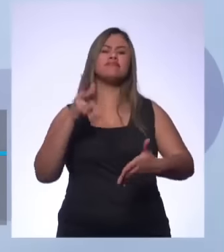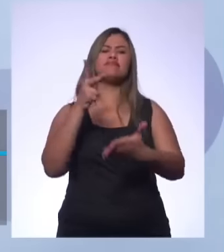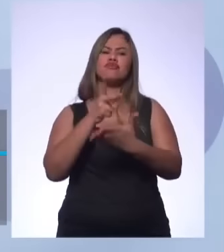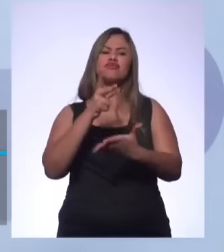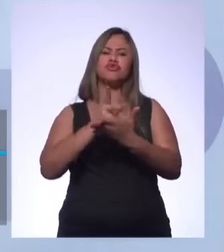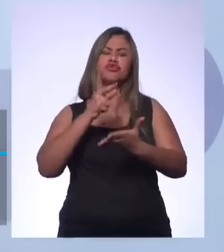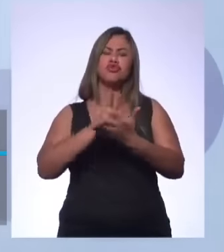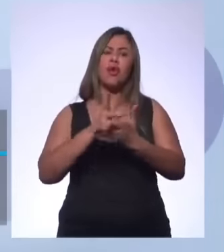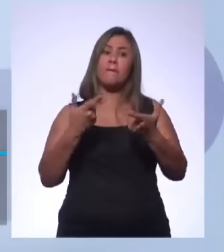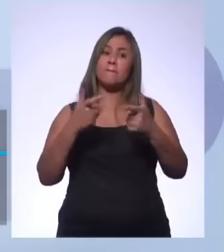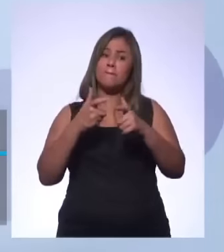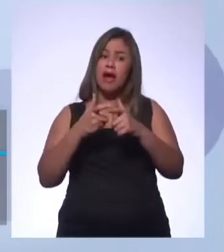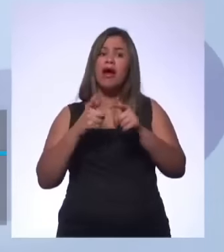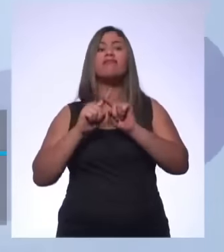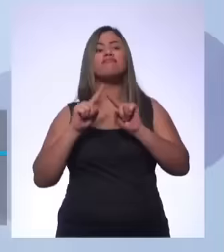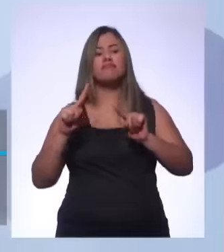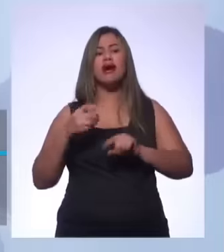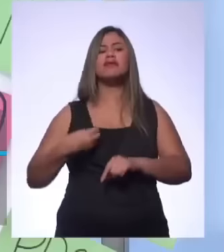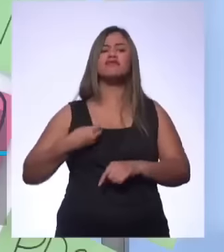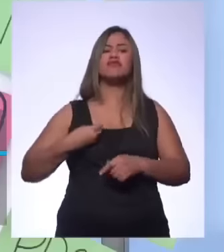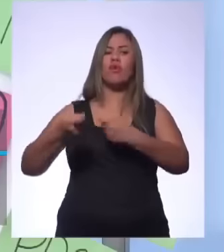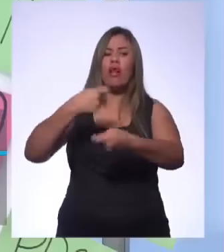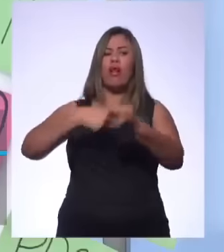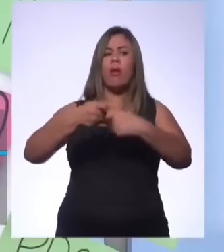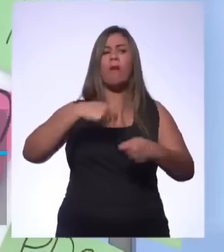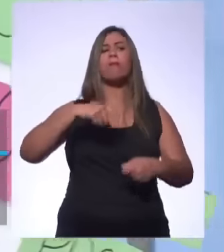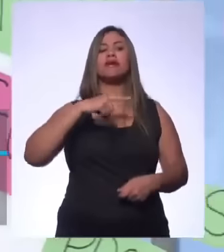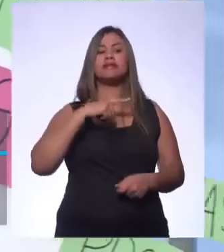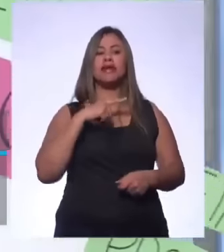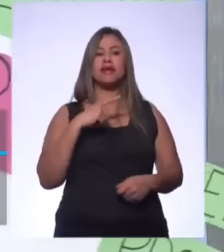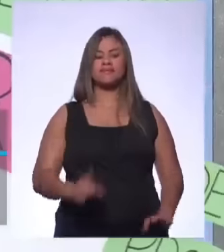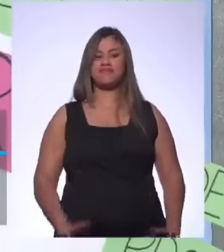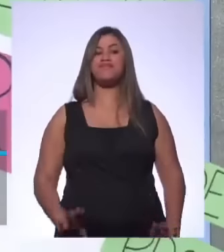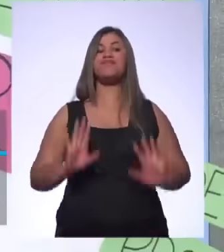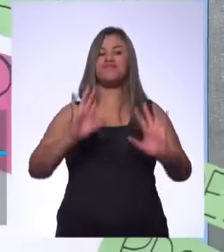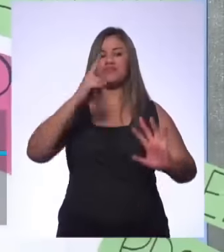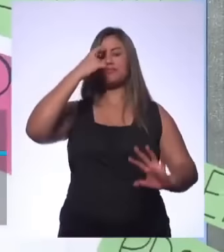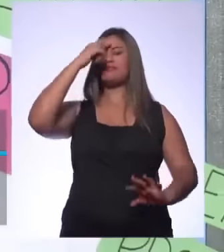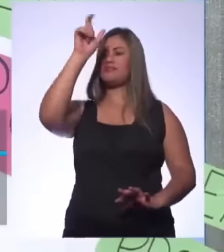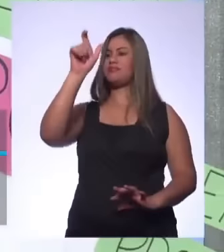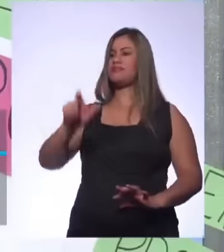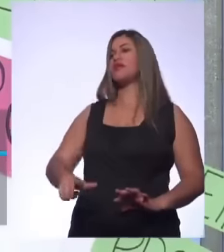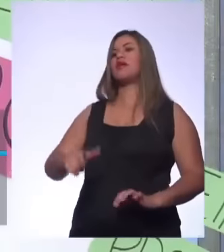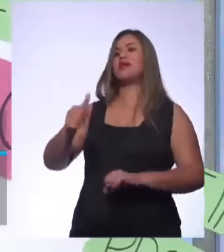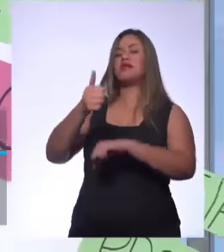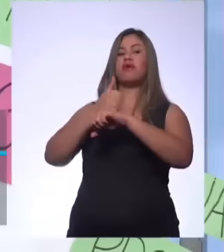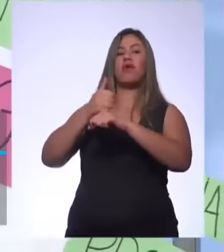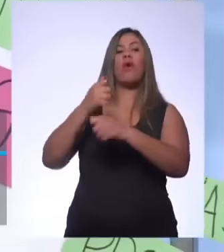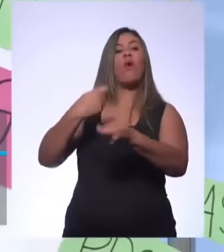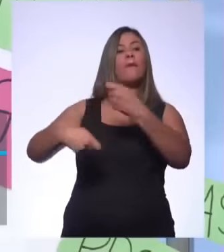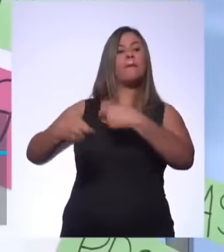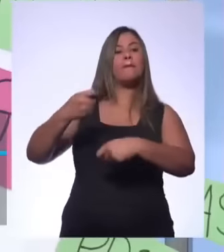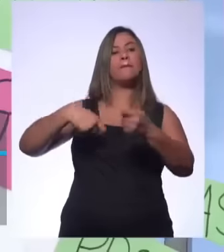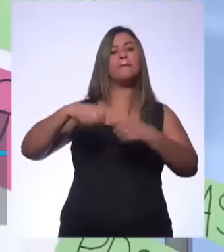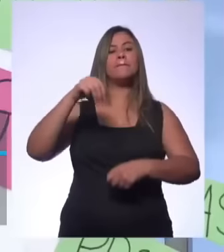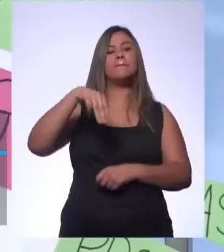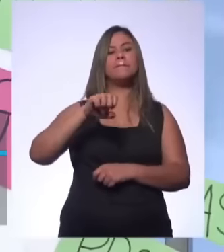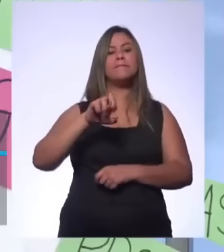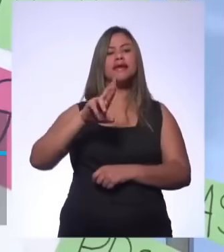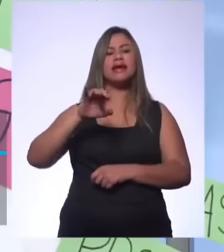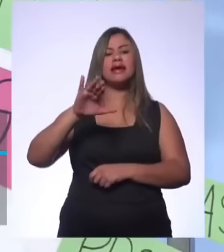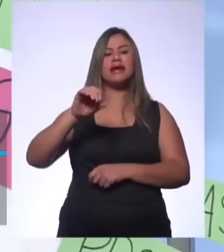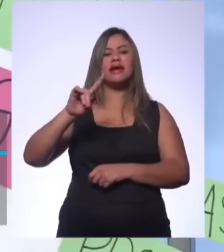mas existia. Agora, vamos pensar aqui na figura do mercador. Quem é o mercador, né? Porque ele não